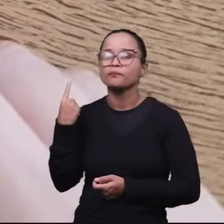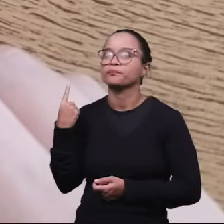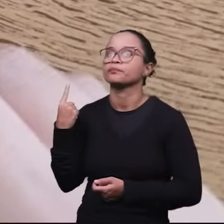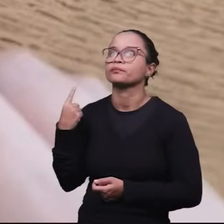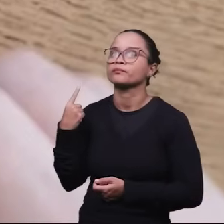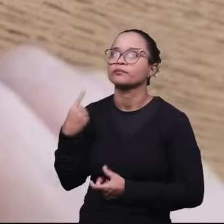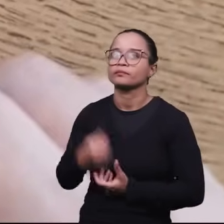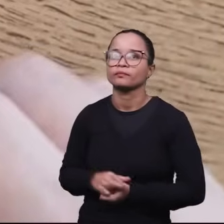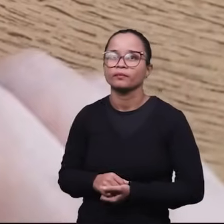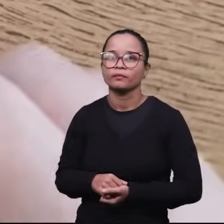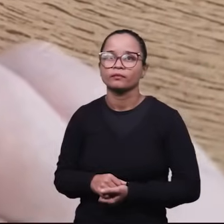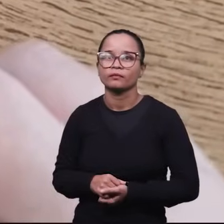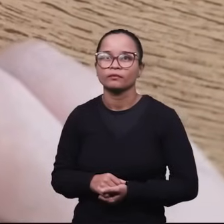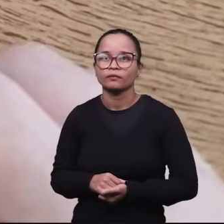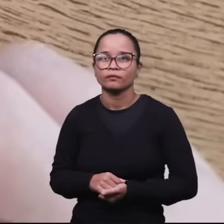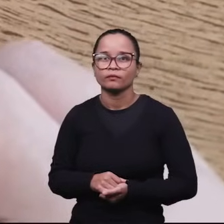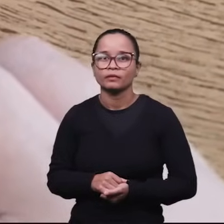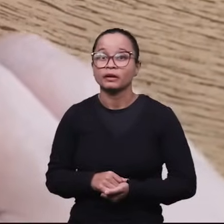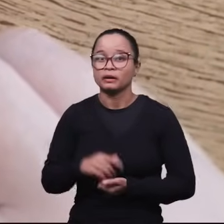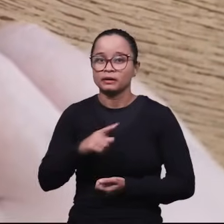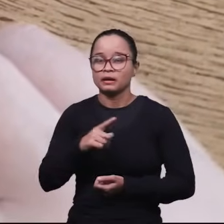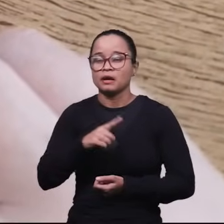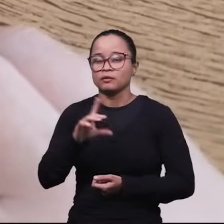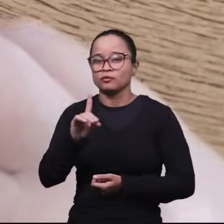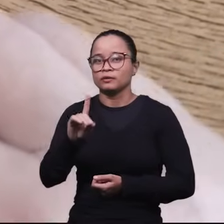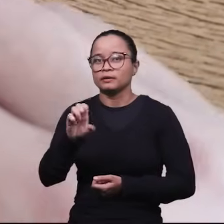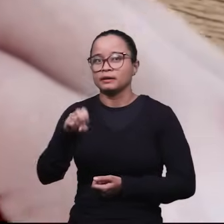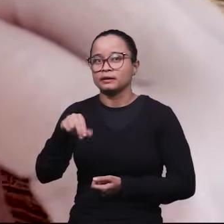moeda, no denário,